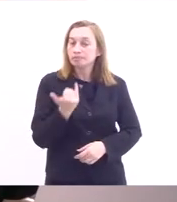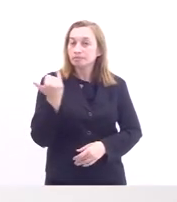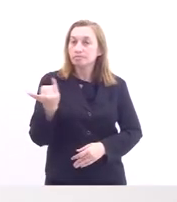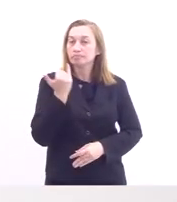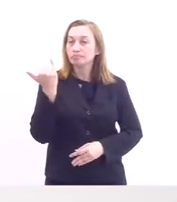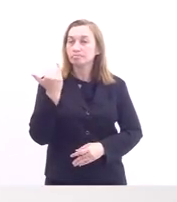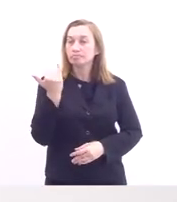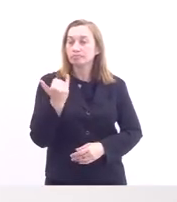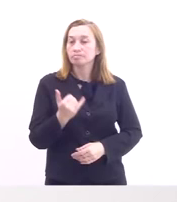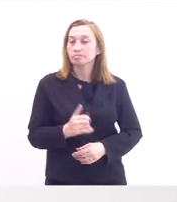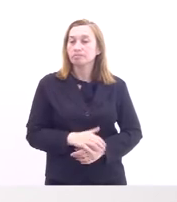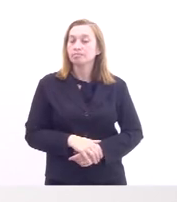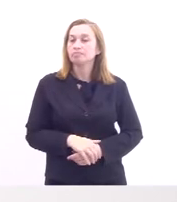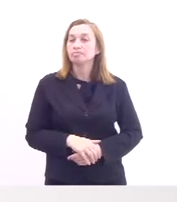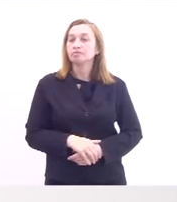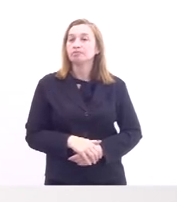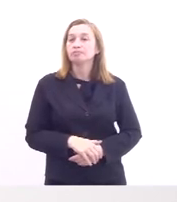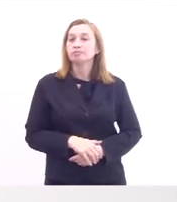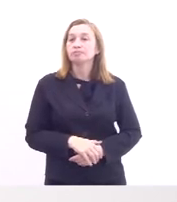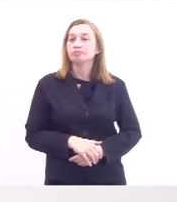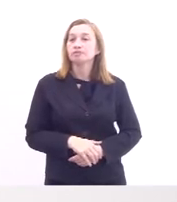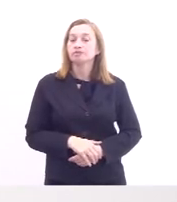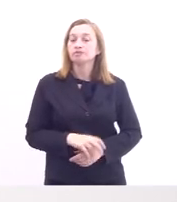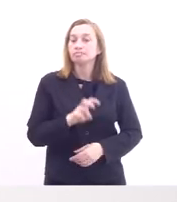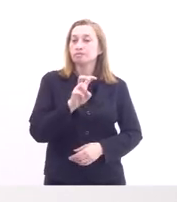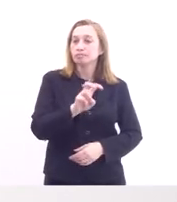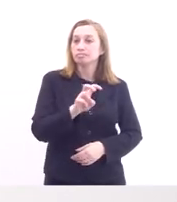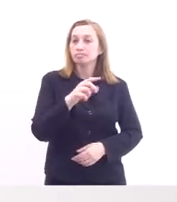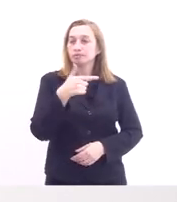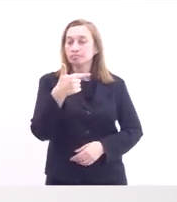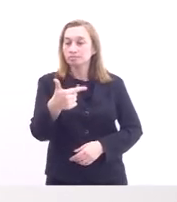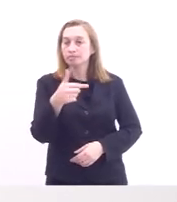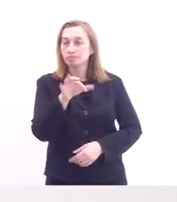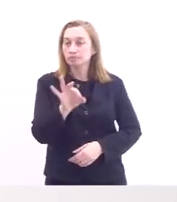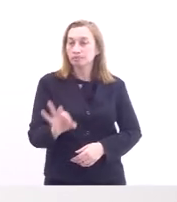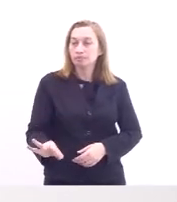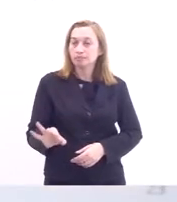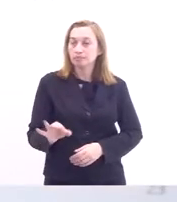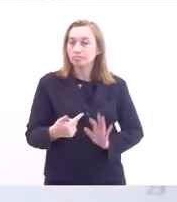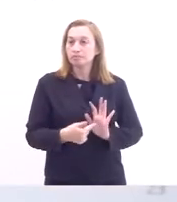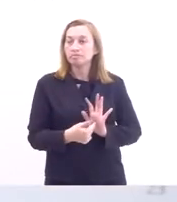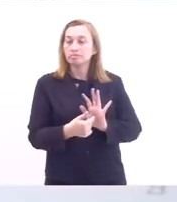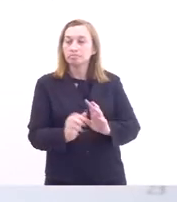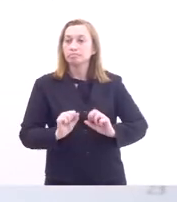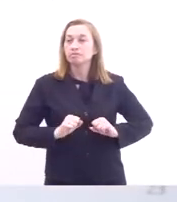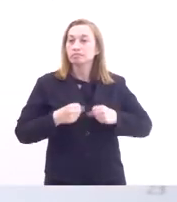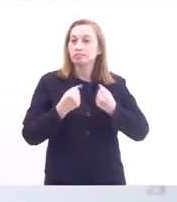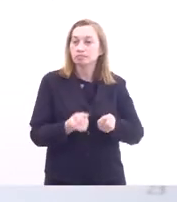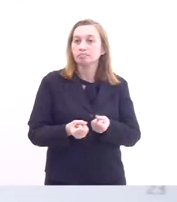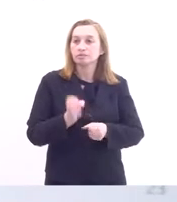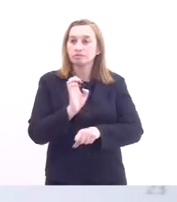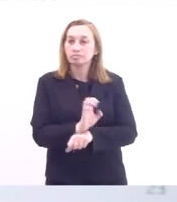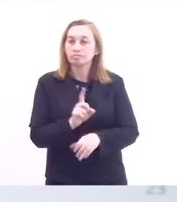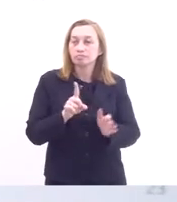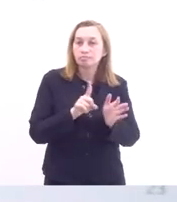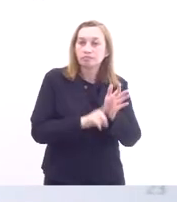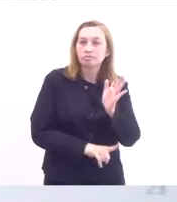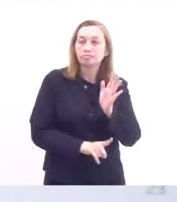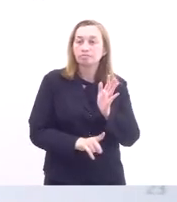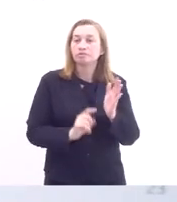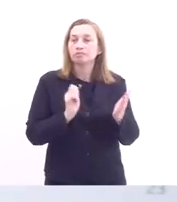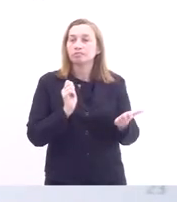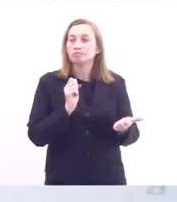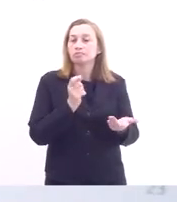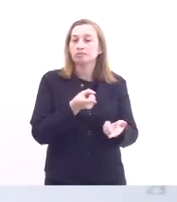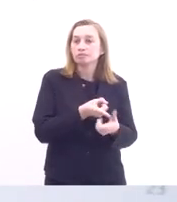no estoque de restos a pagar, de 52%, que demonstra o esforço do Estado na redução desse estoque.